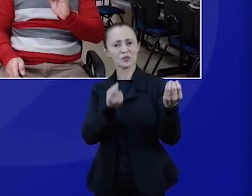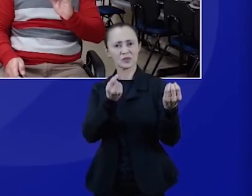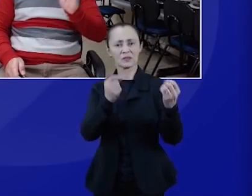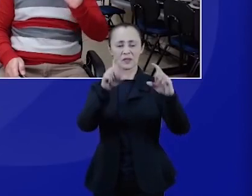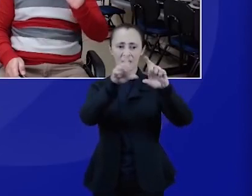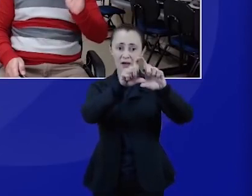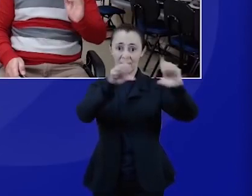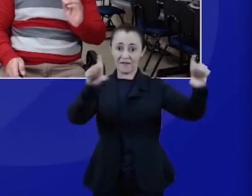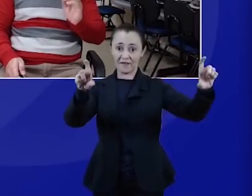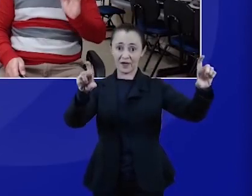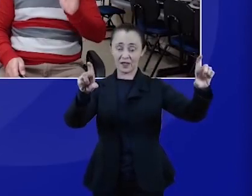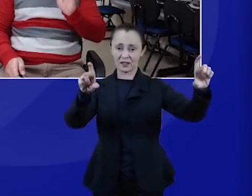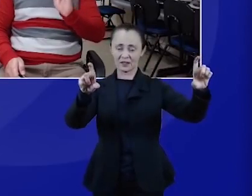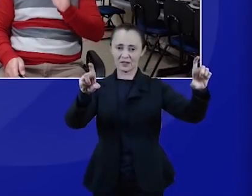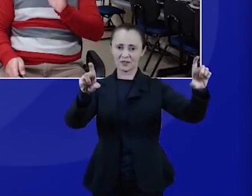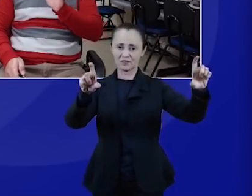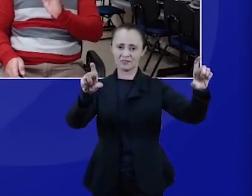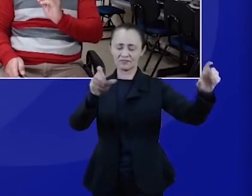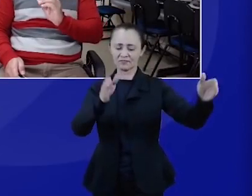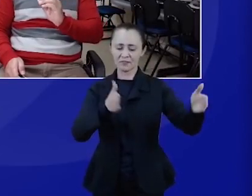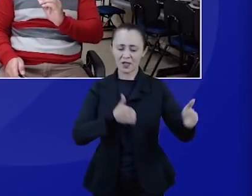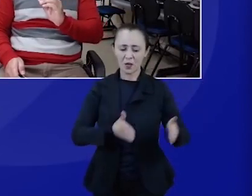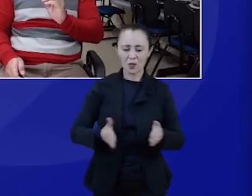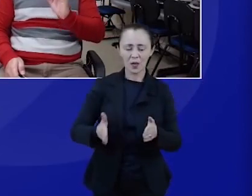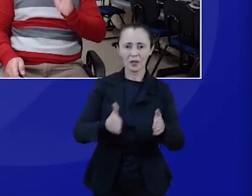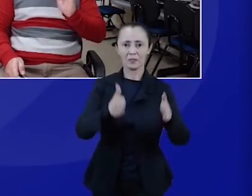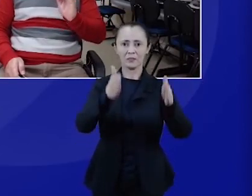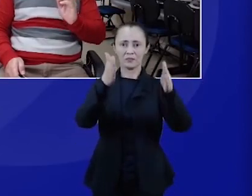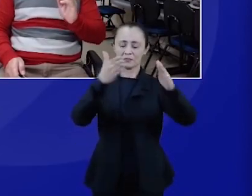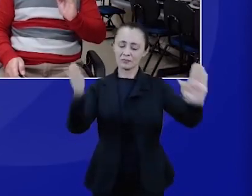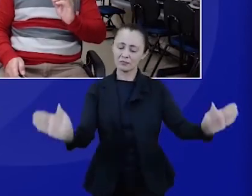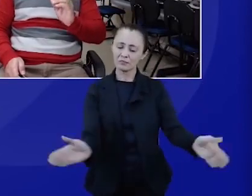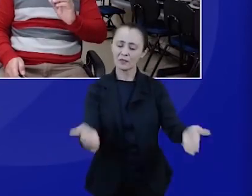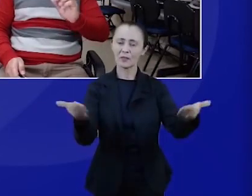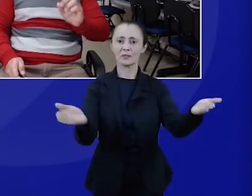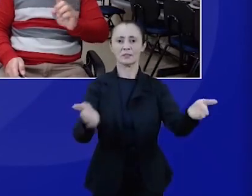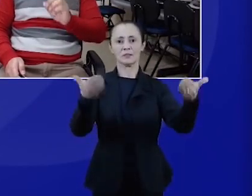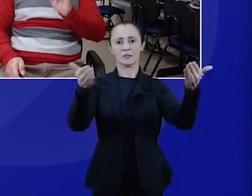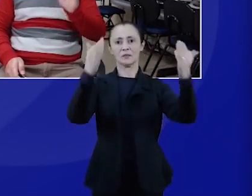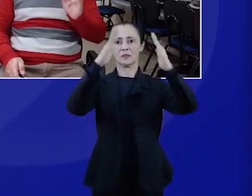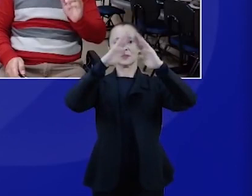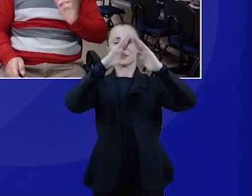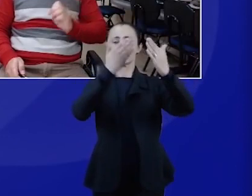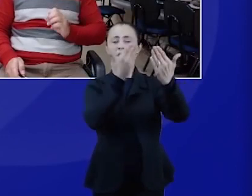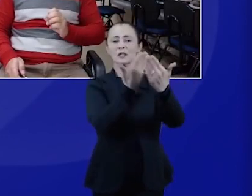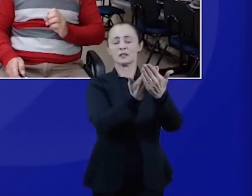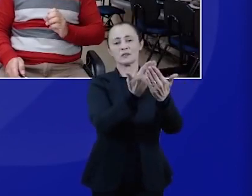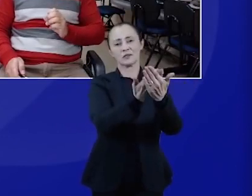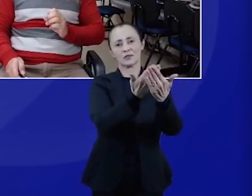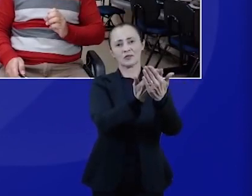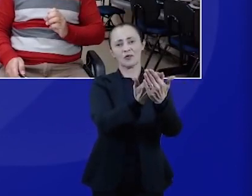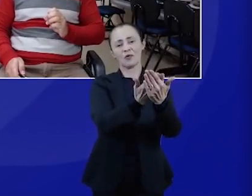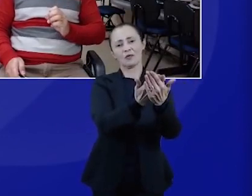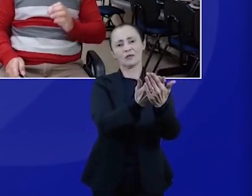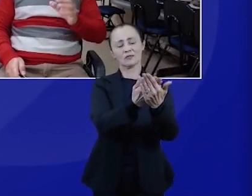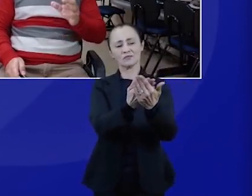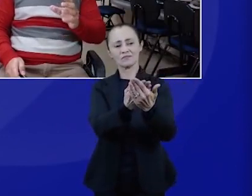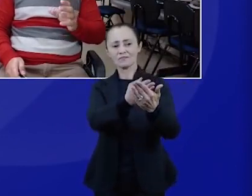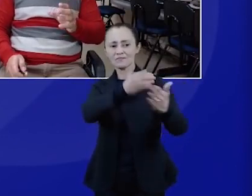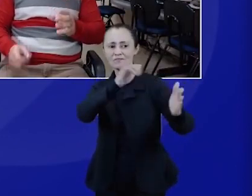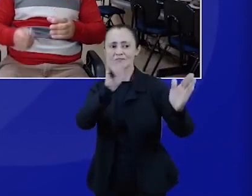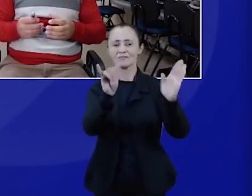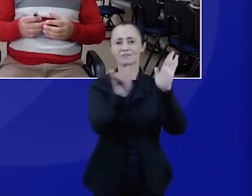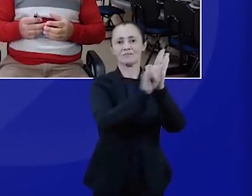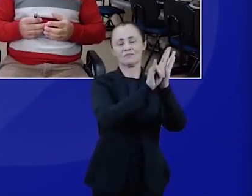frase, caminhos para o fortalecimento da escola do campo vista pela sua identidade.